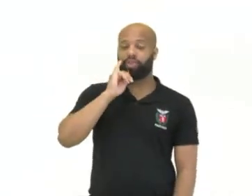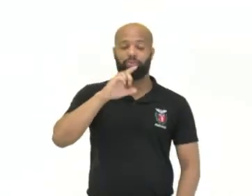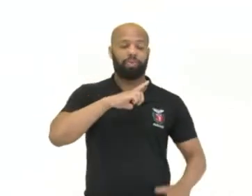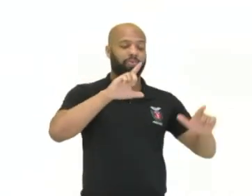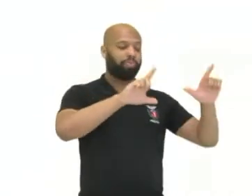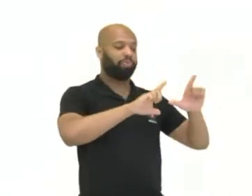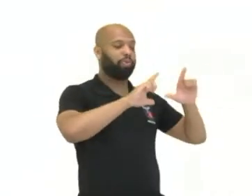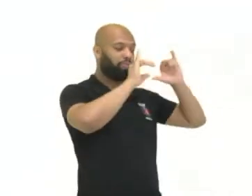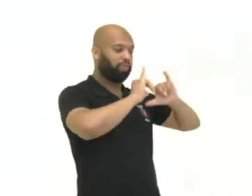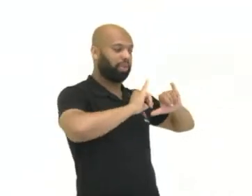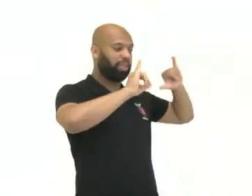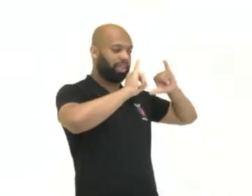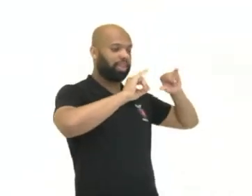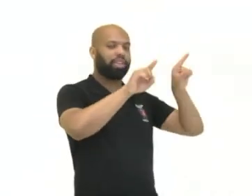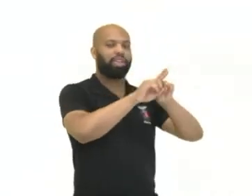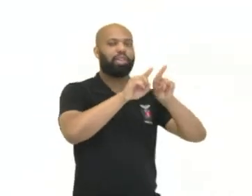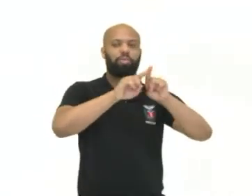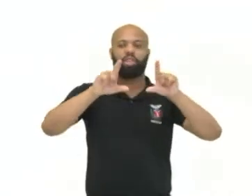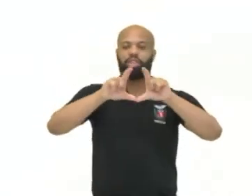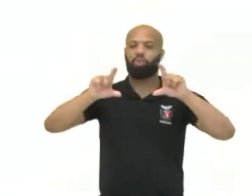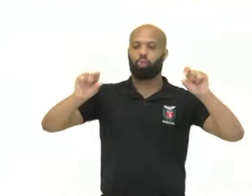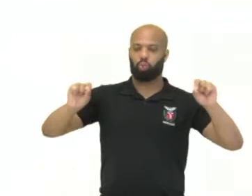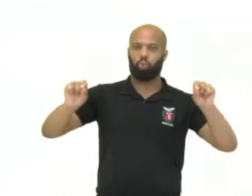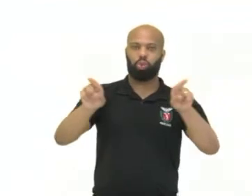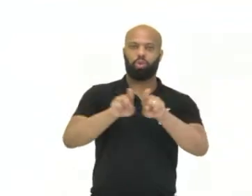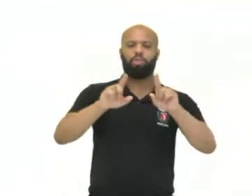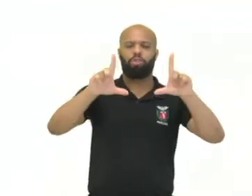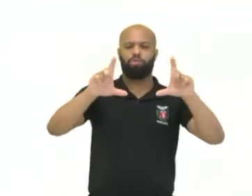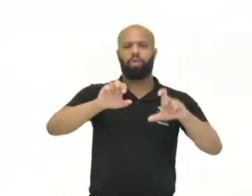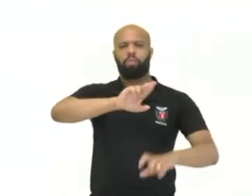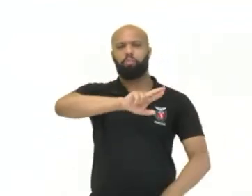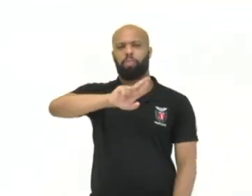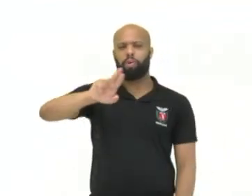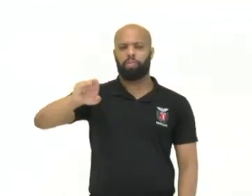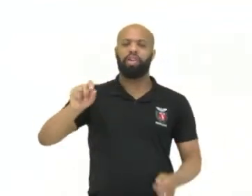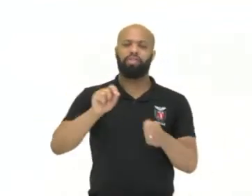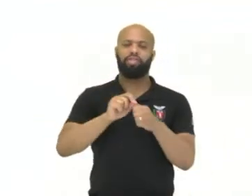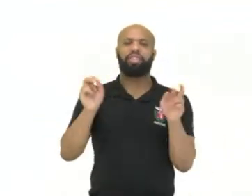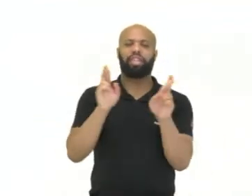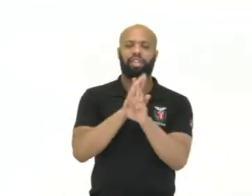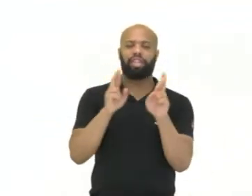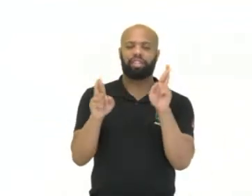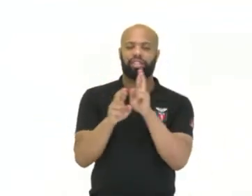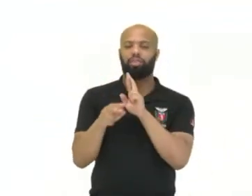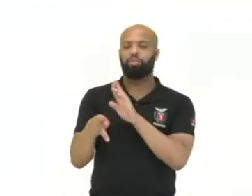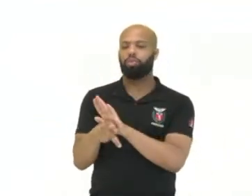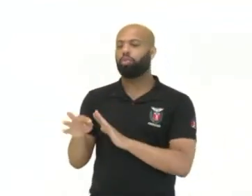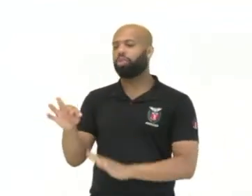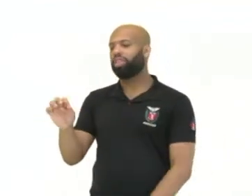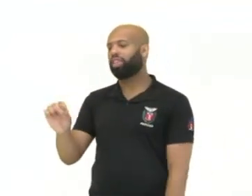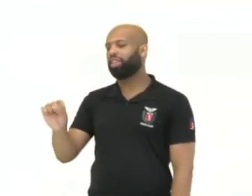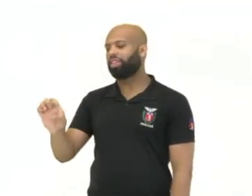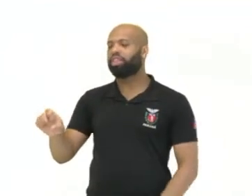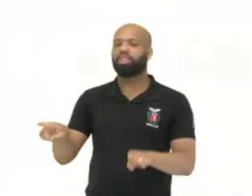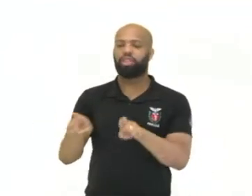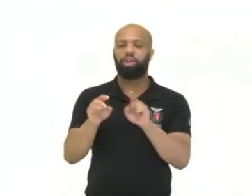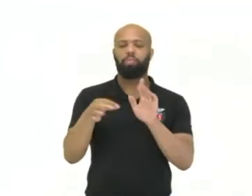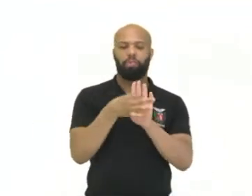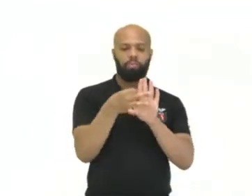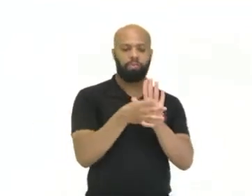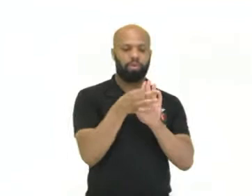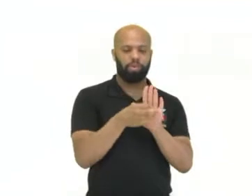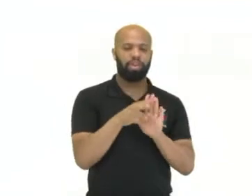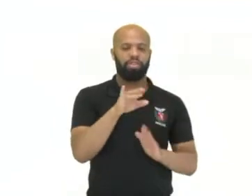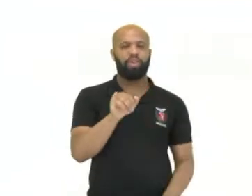quadrinhos, foto, etc. Estabelecer relação entre a tese e os argumentos oferecidos para